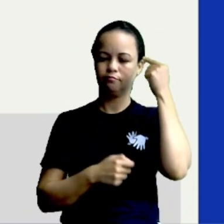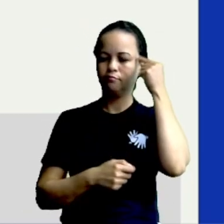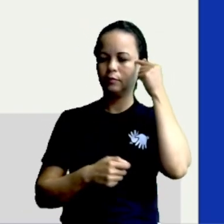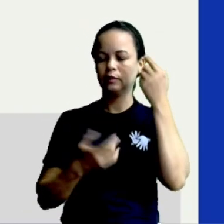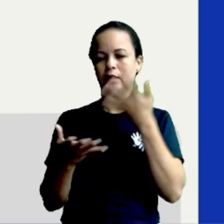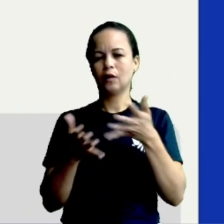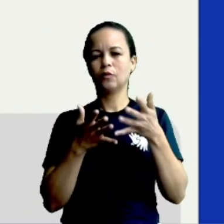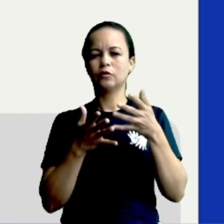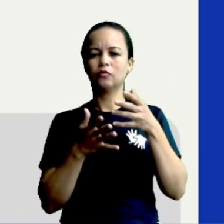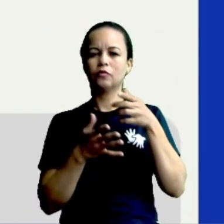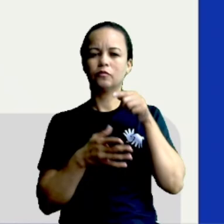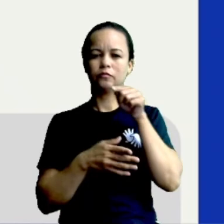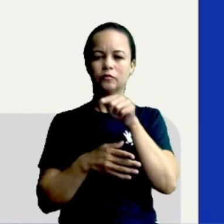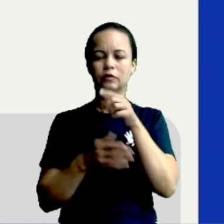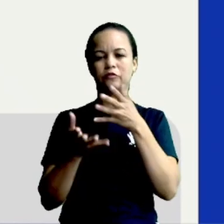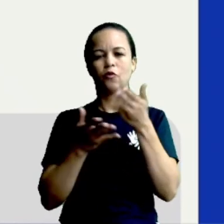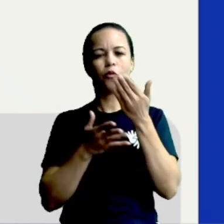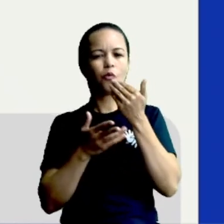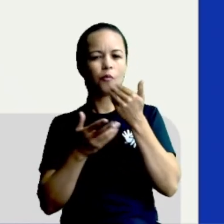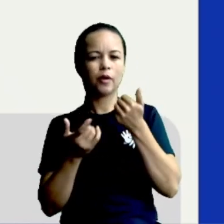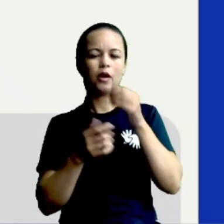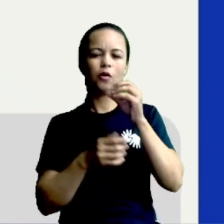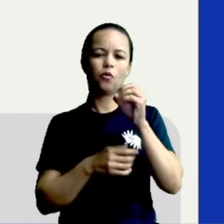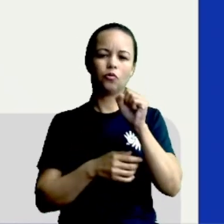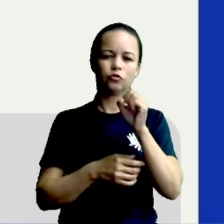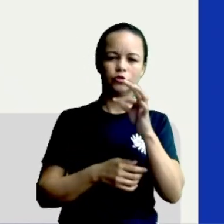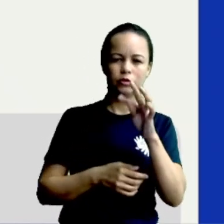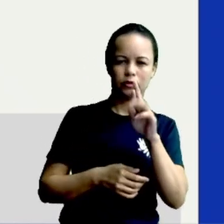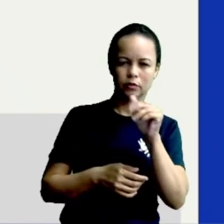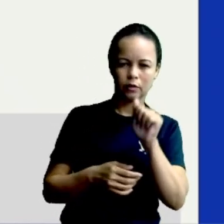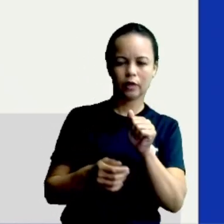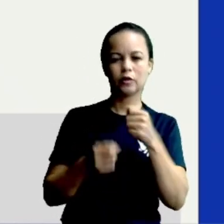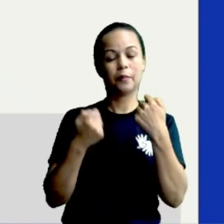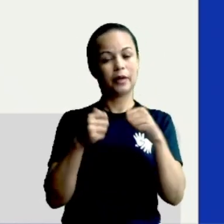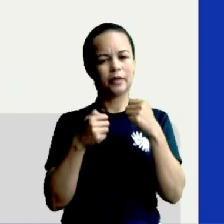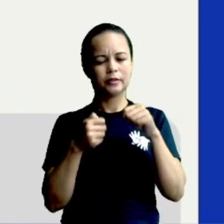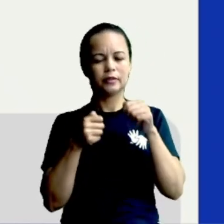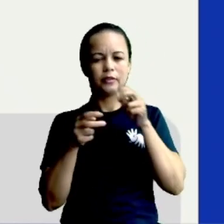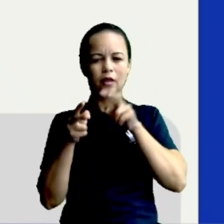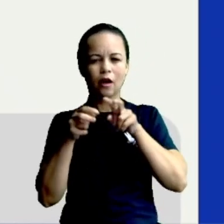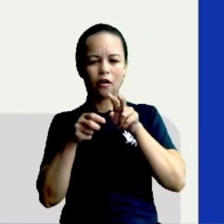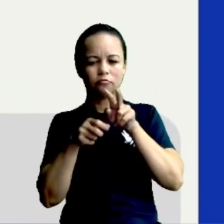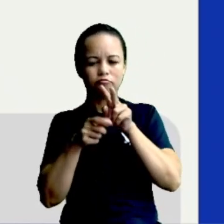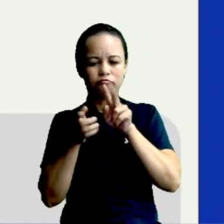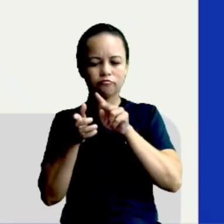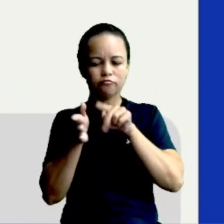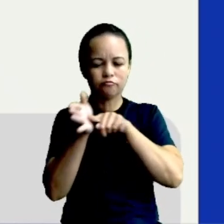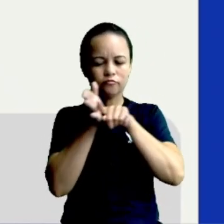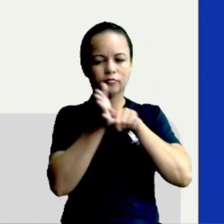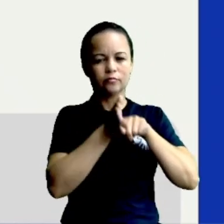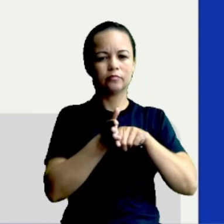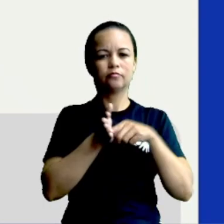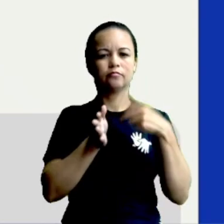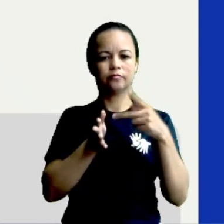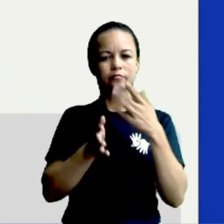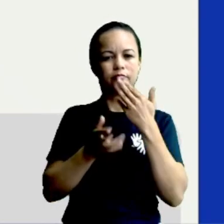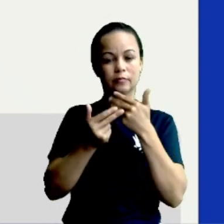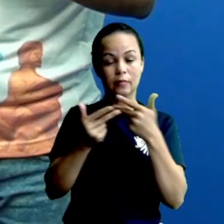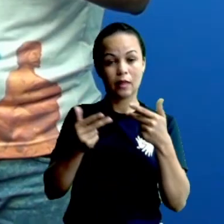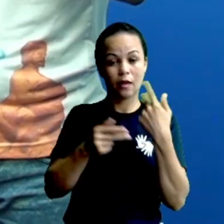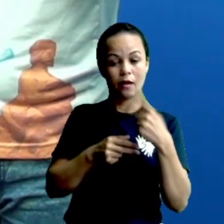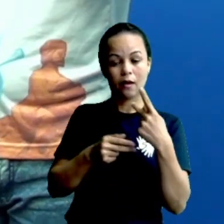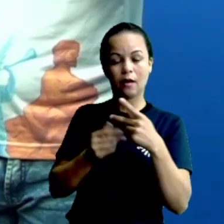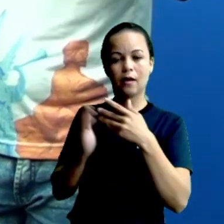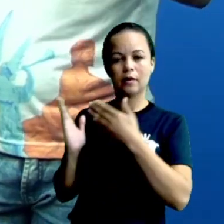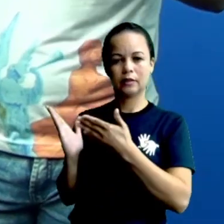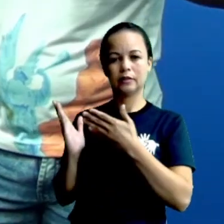quando você for consumir ostras ou mexilhões, tem que verificar a procedência desse alimento, se eles são